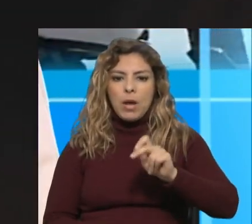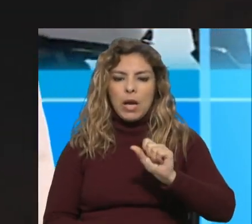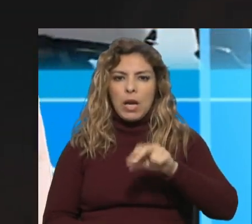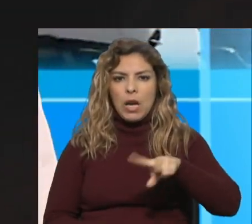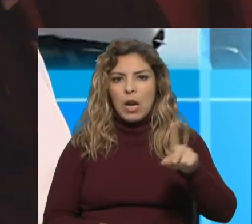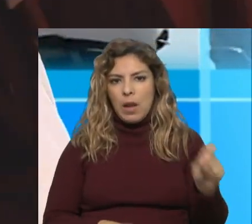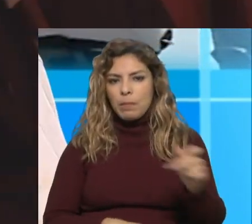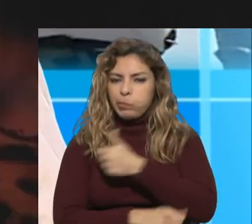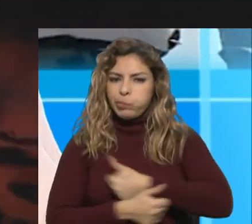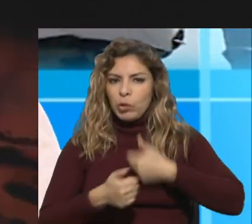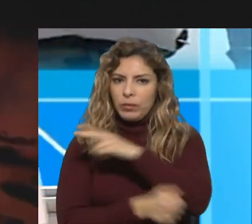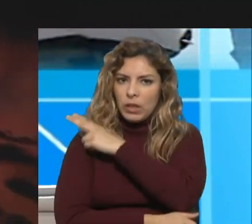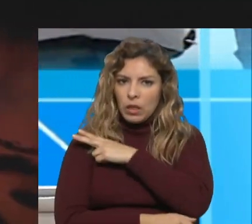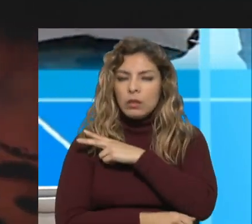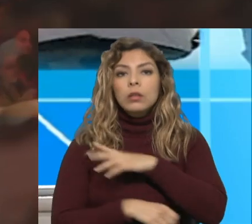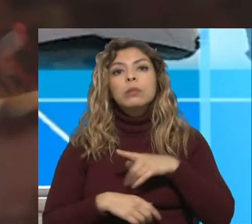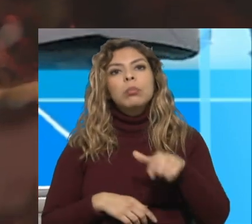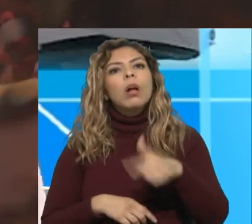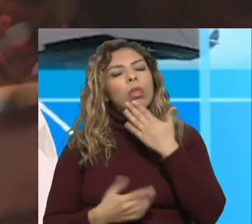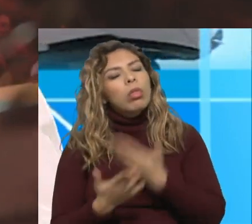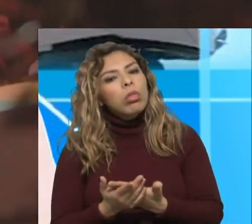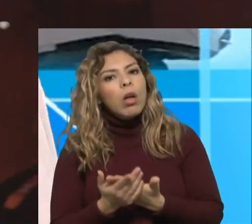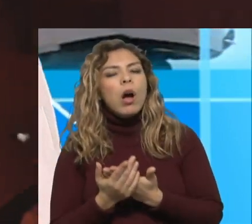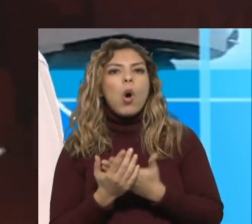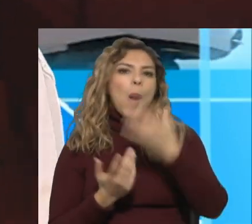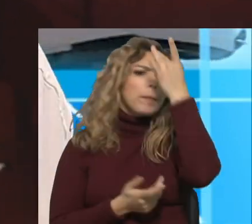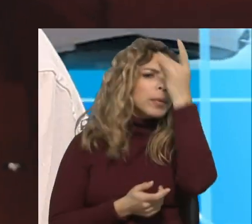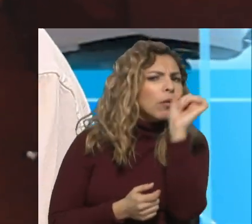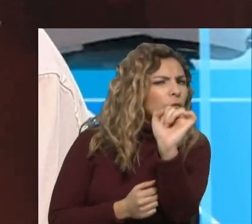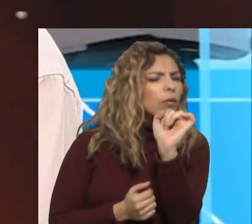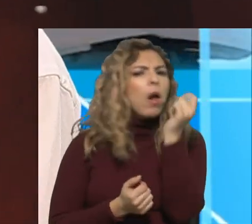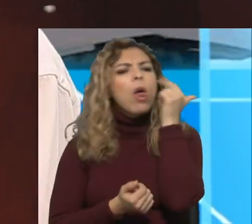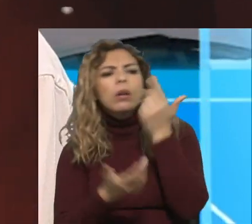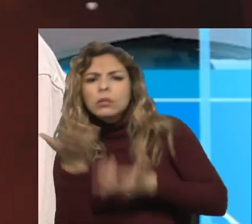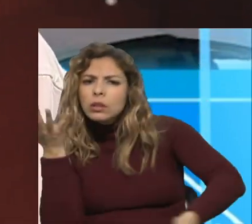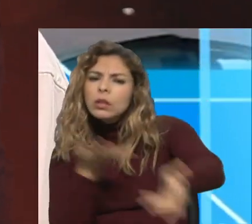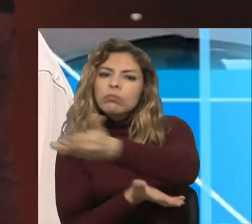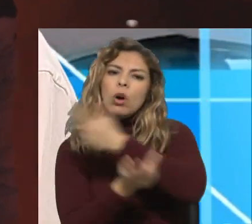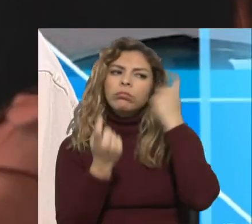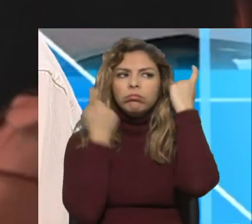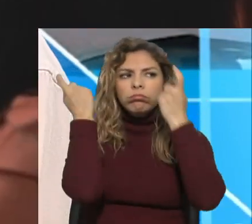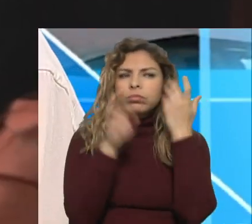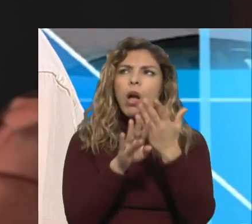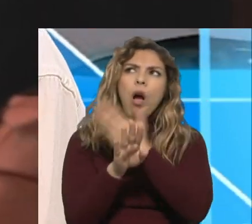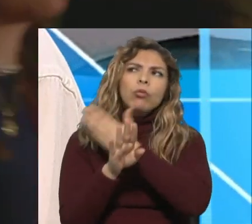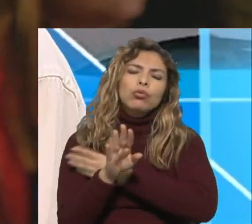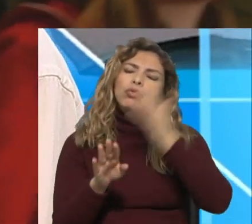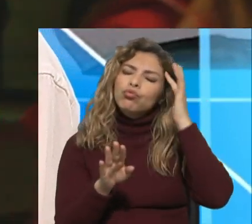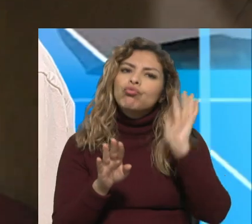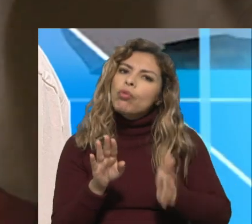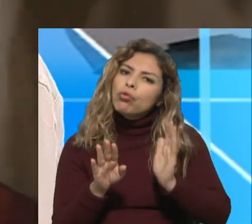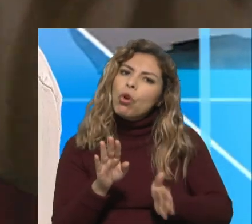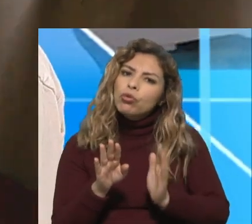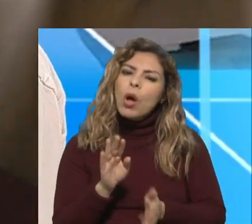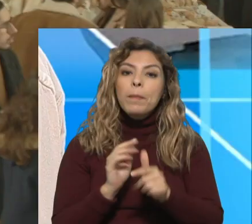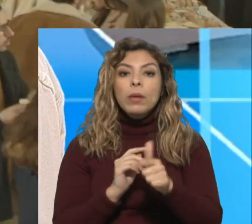debater o que me ficou, o que me inquietou, a minha opinião, aquilo que já refleti sobre cada um dos assuntos, para, no fundo,